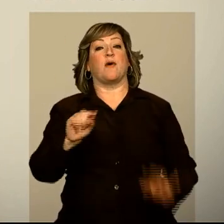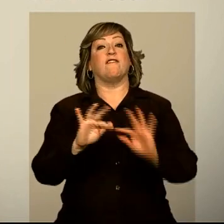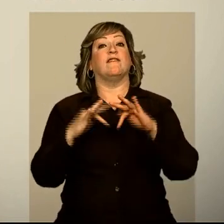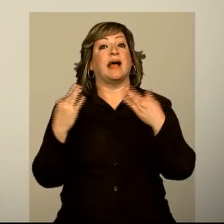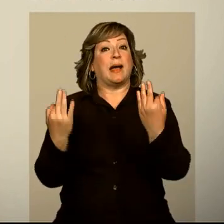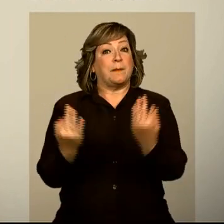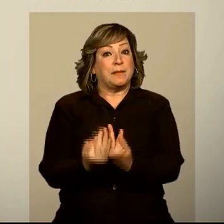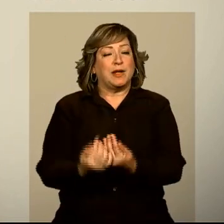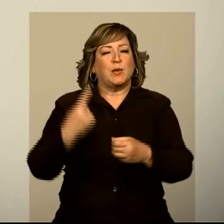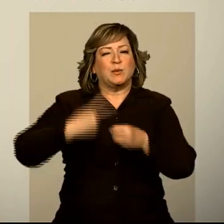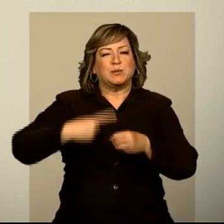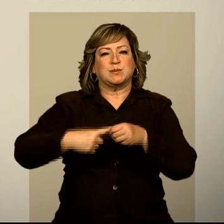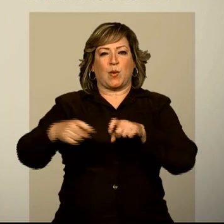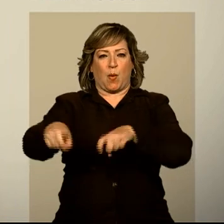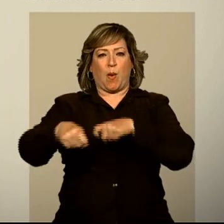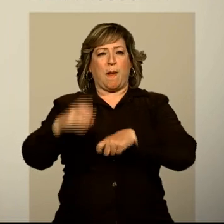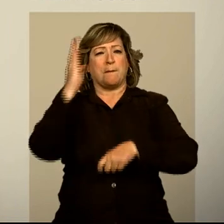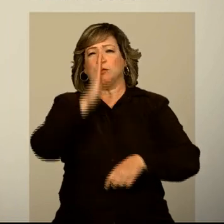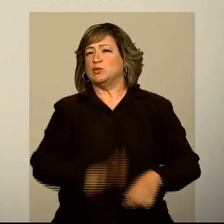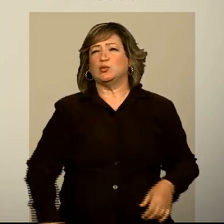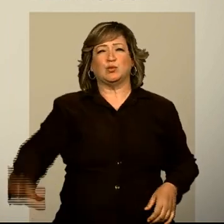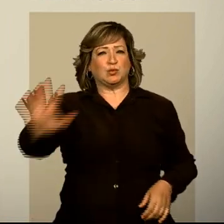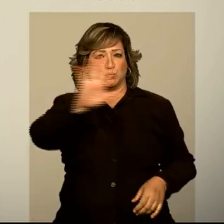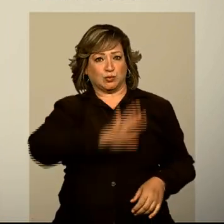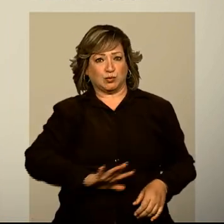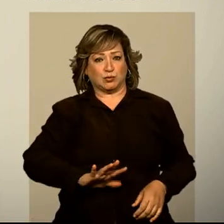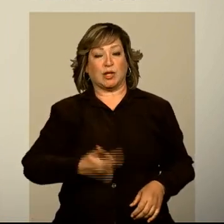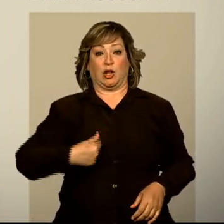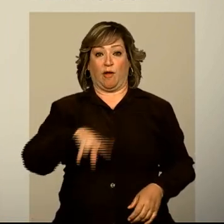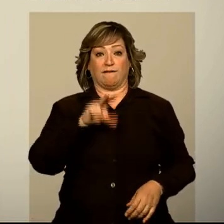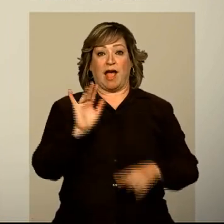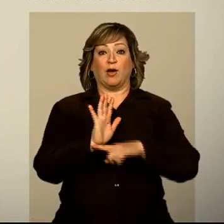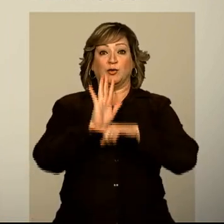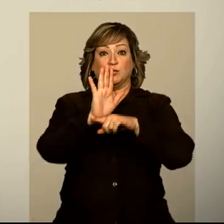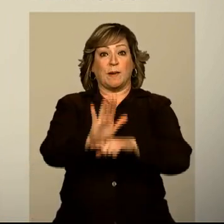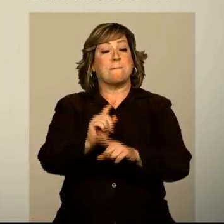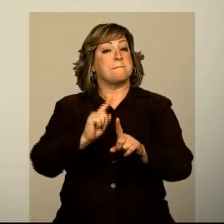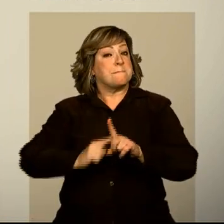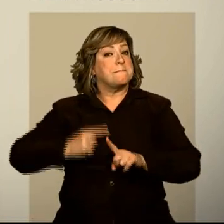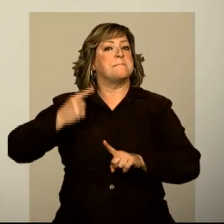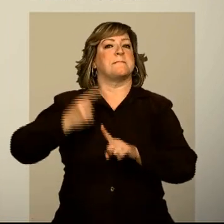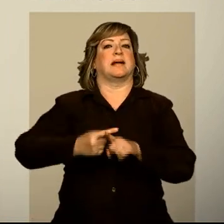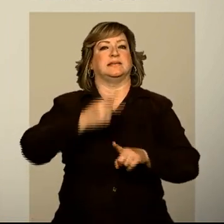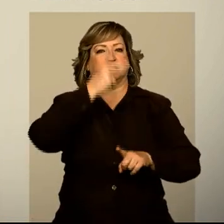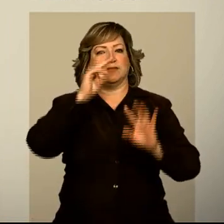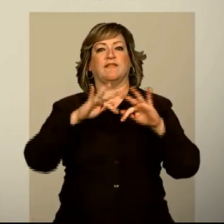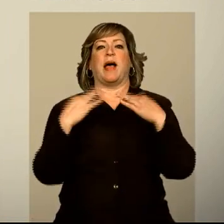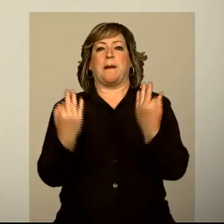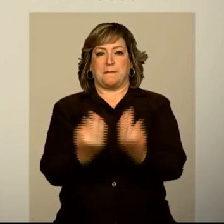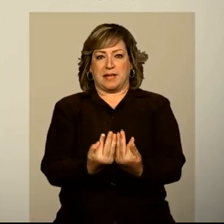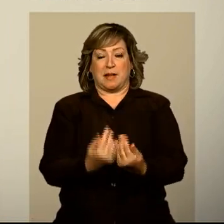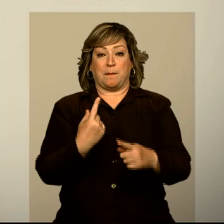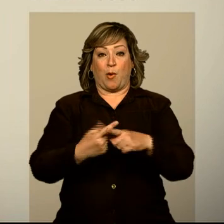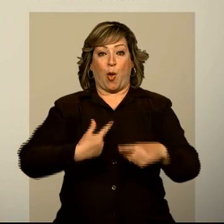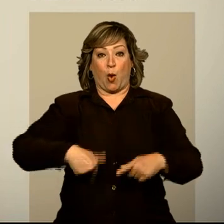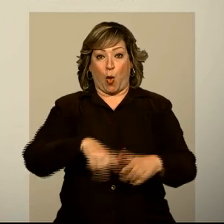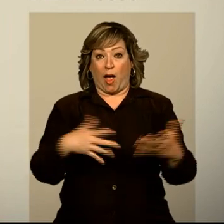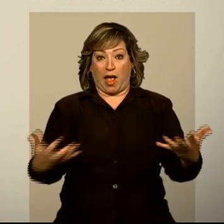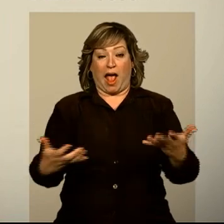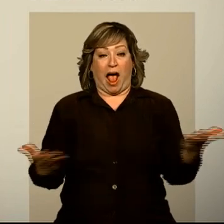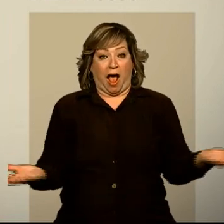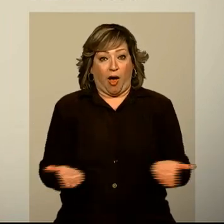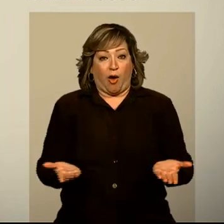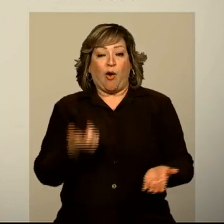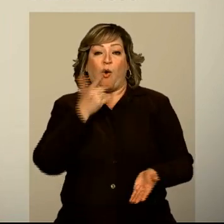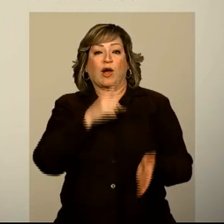famílias na área rural no país inteiro vamos beneficiar ainda mais famílias Luciano porque a nossa meta